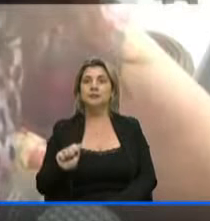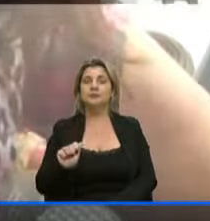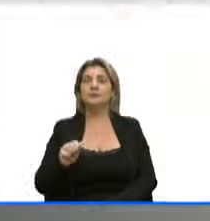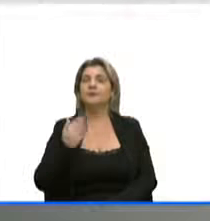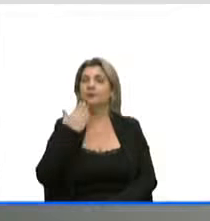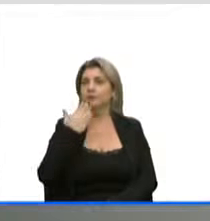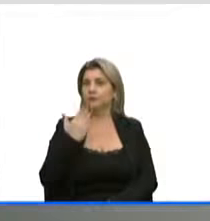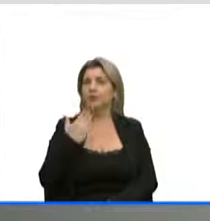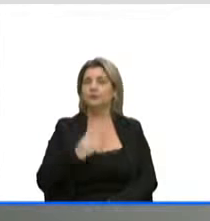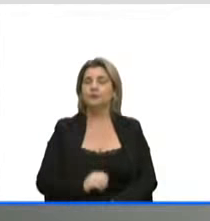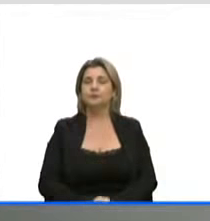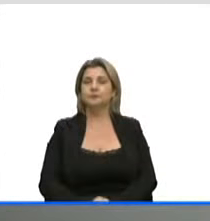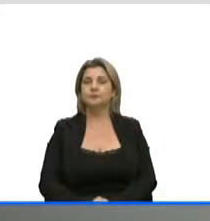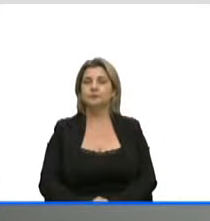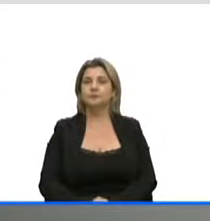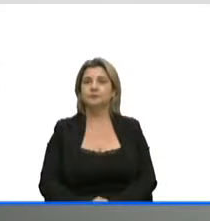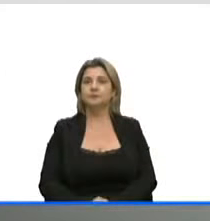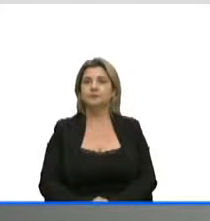Favorável.